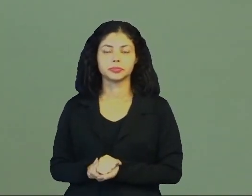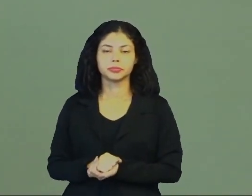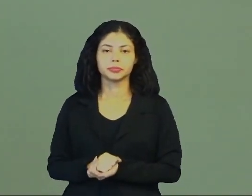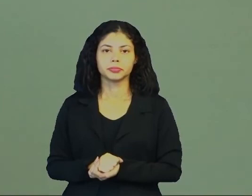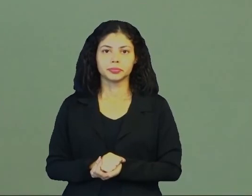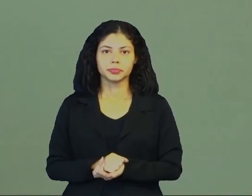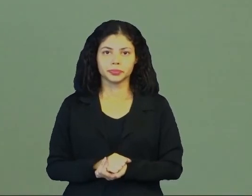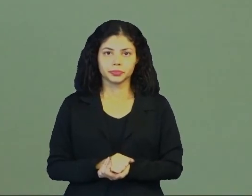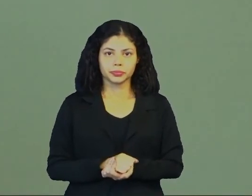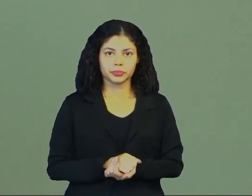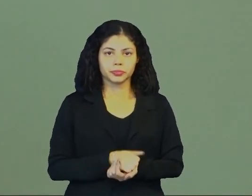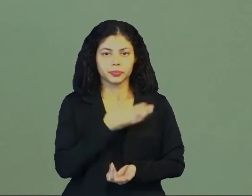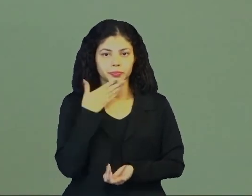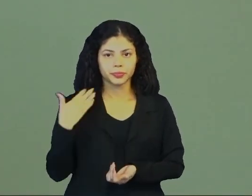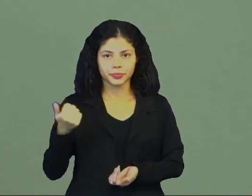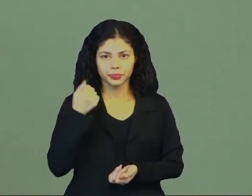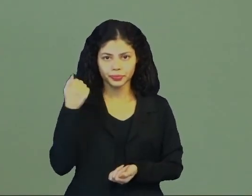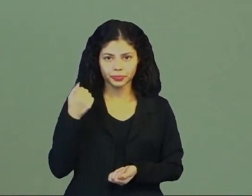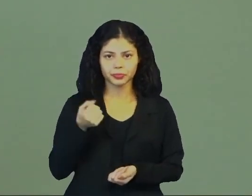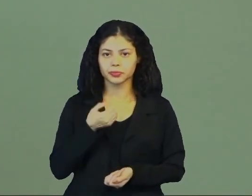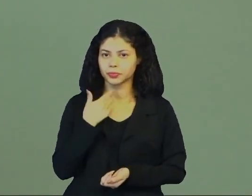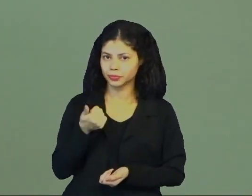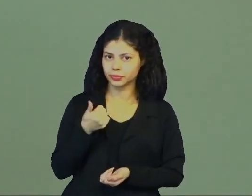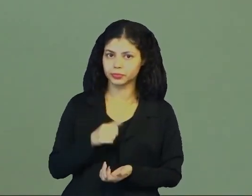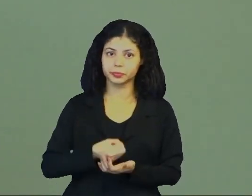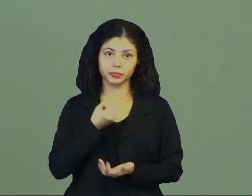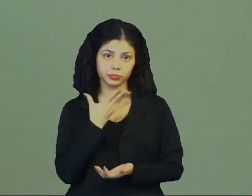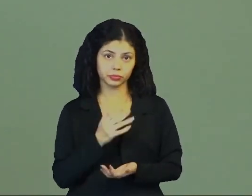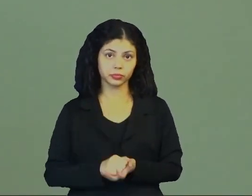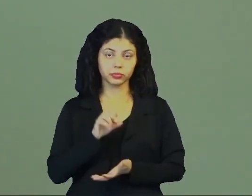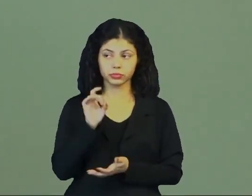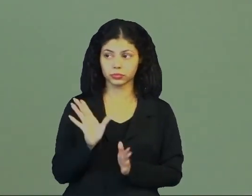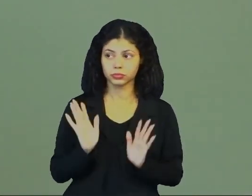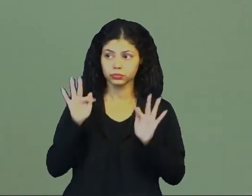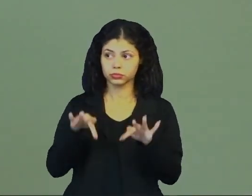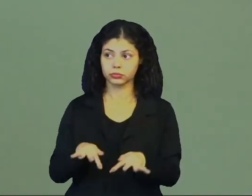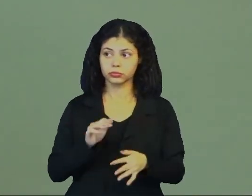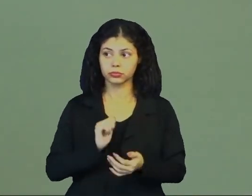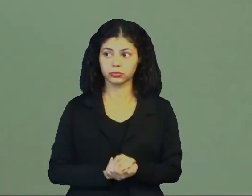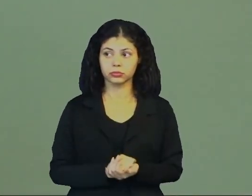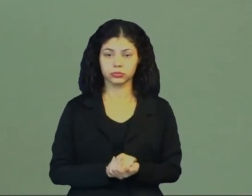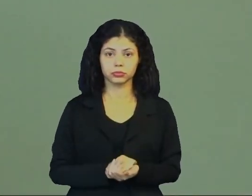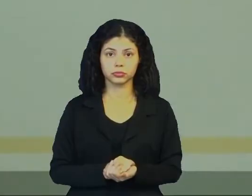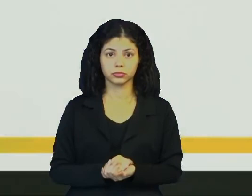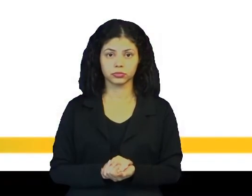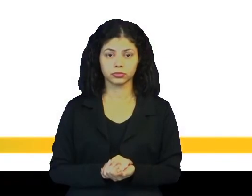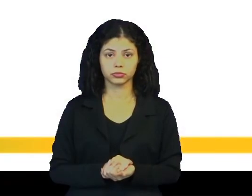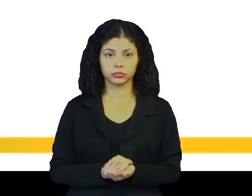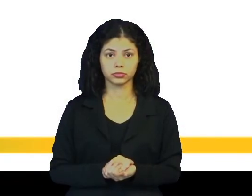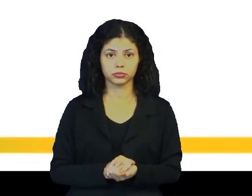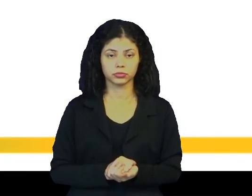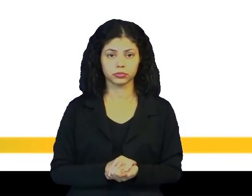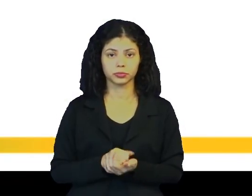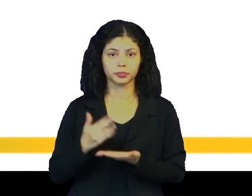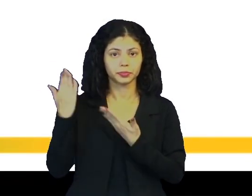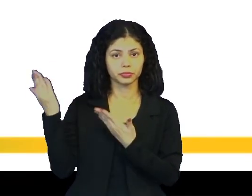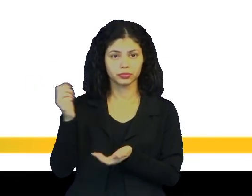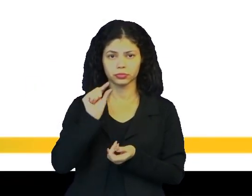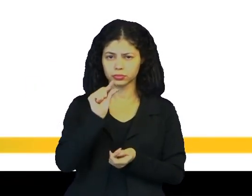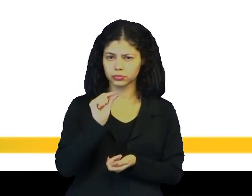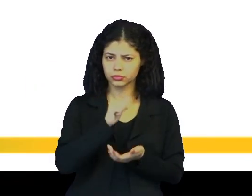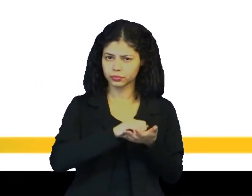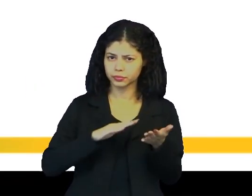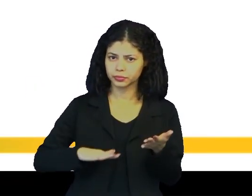mais suave. Tranquilo? Bom, só para terminar, nós trouxemos aqui para vocês uma